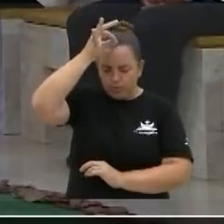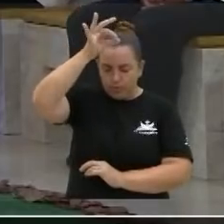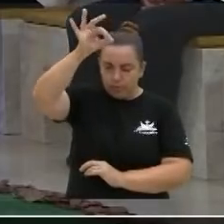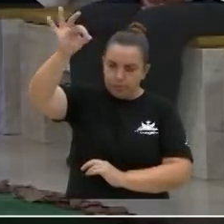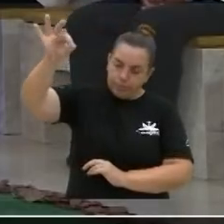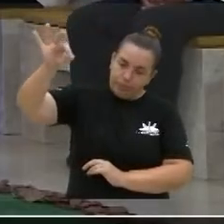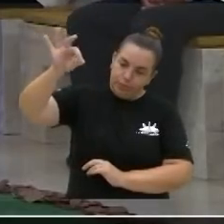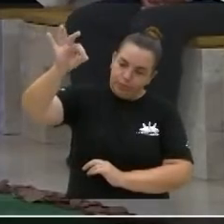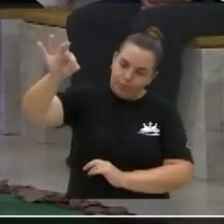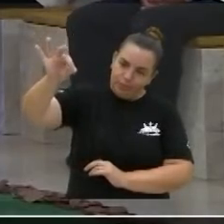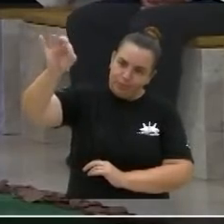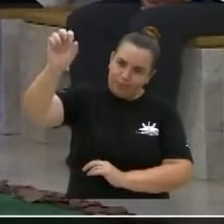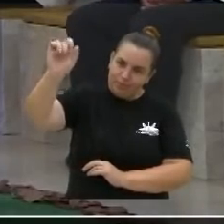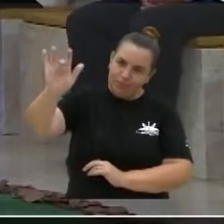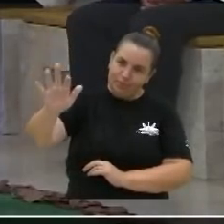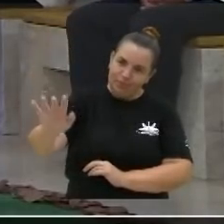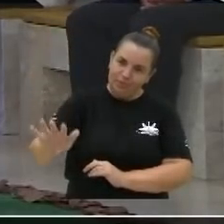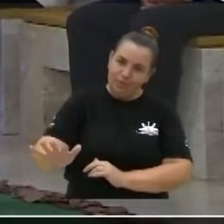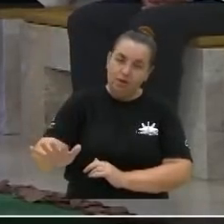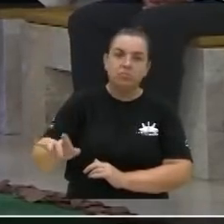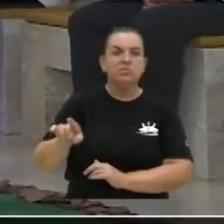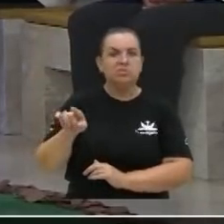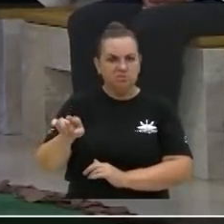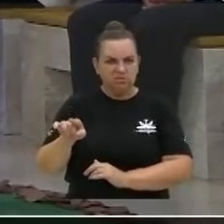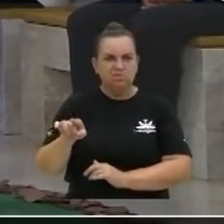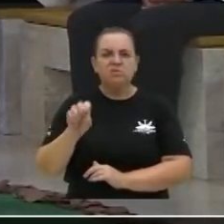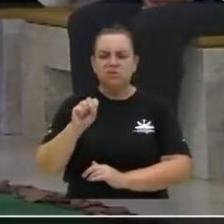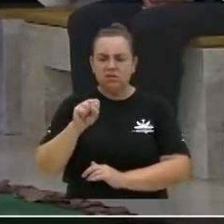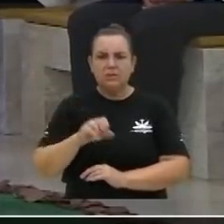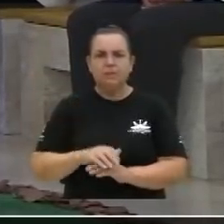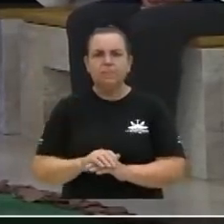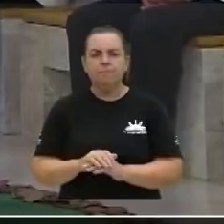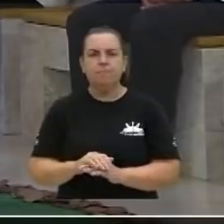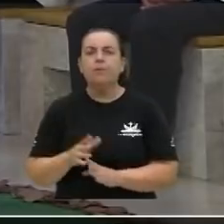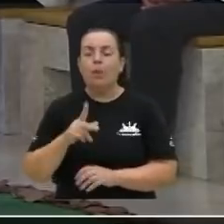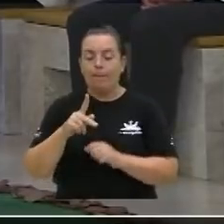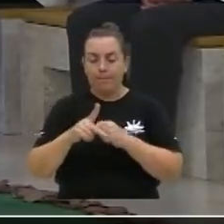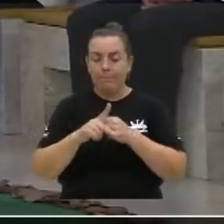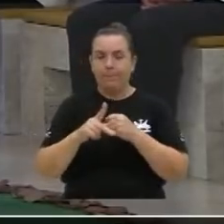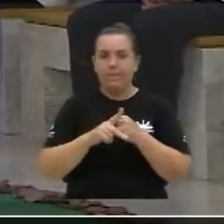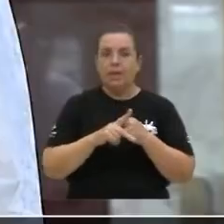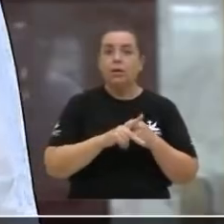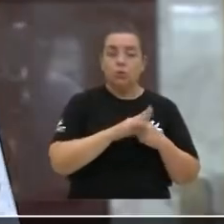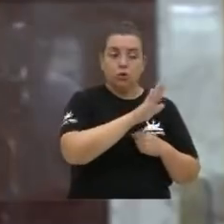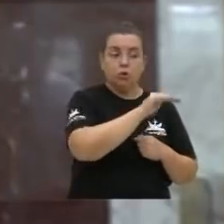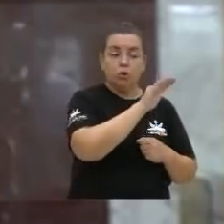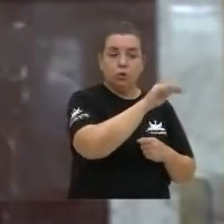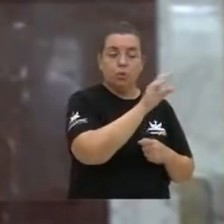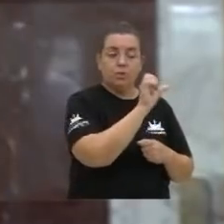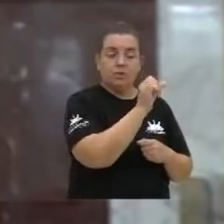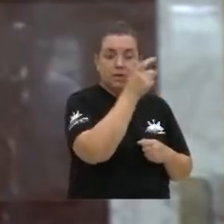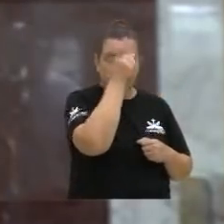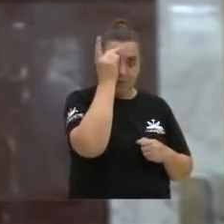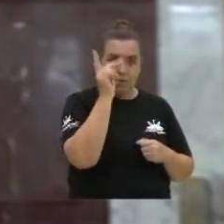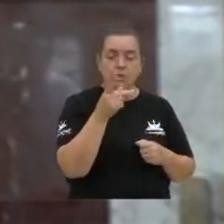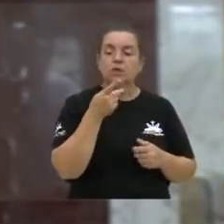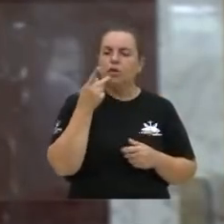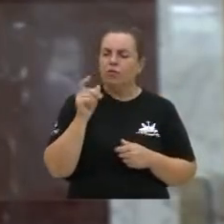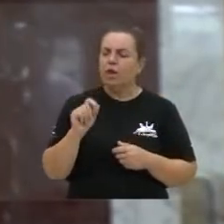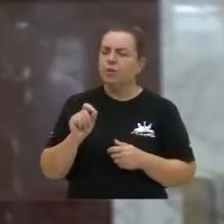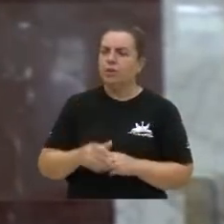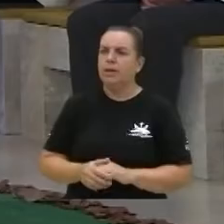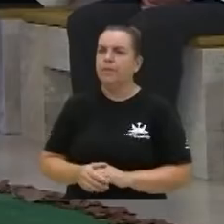o Pentecostes dos pagãos. E Pedro, quando vai com 6 testemunhas, usa o seguinte